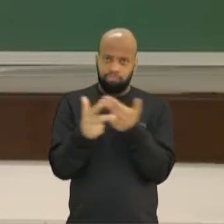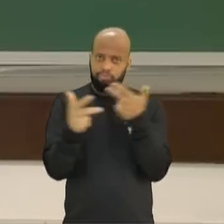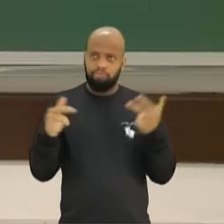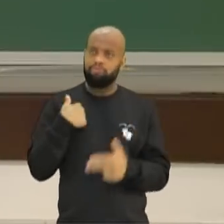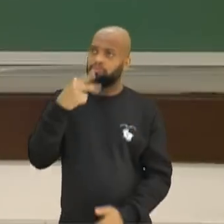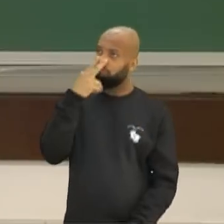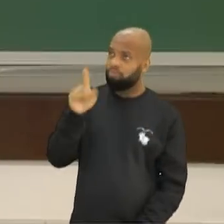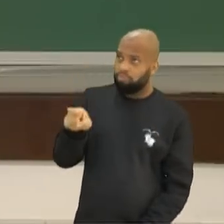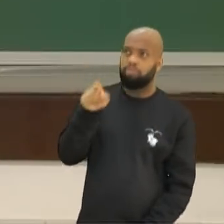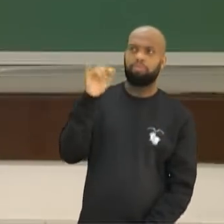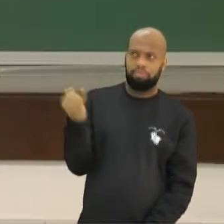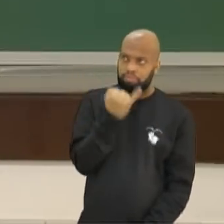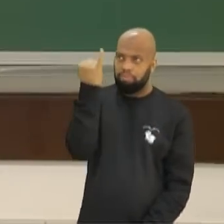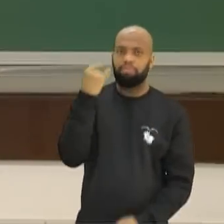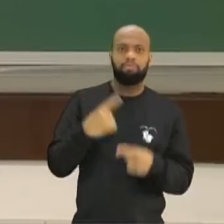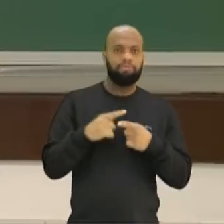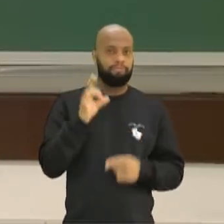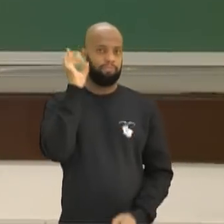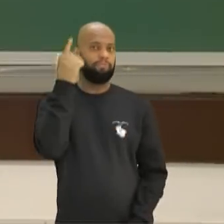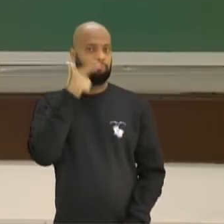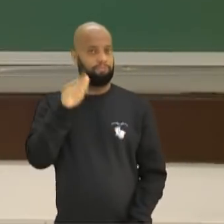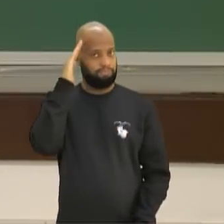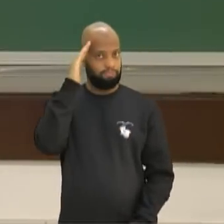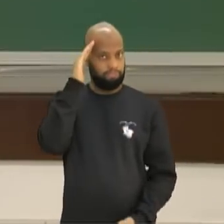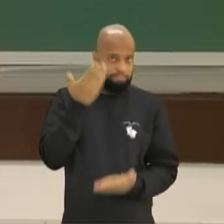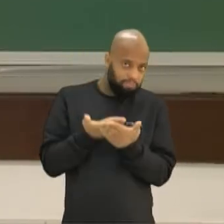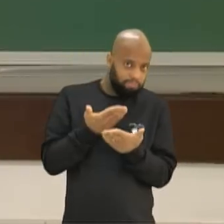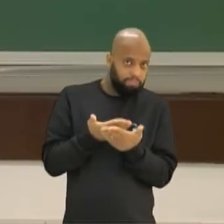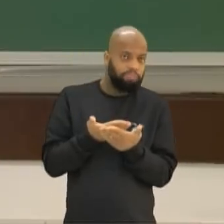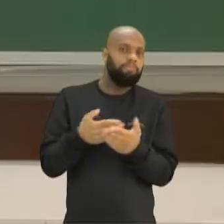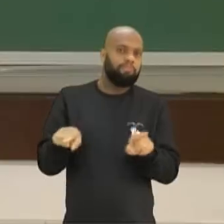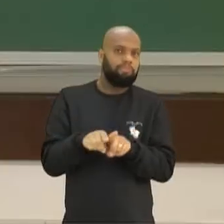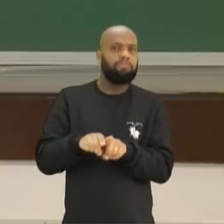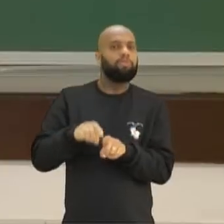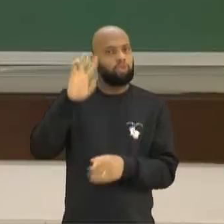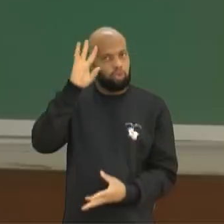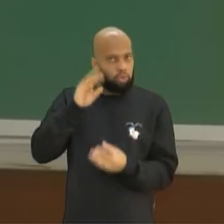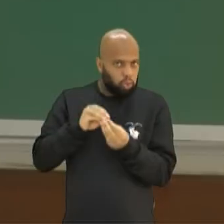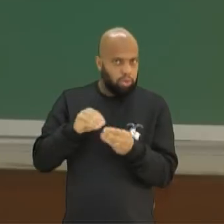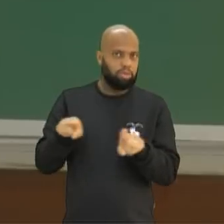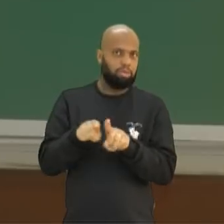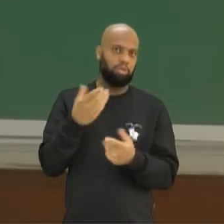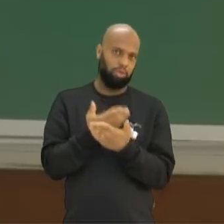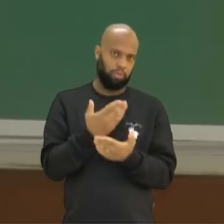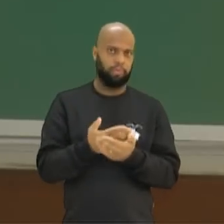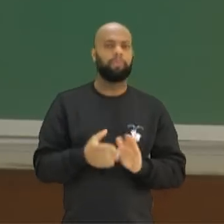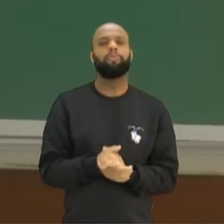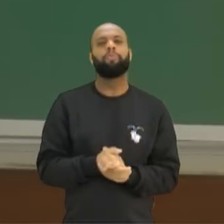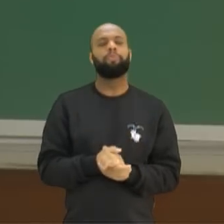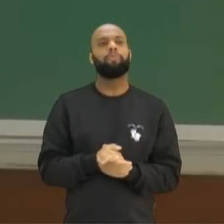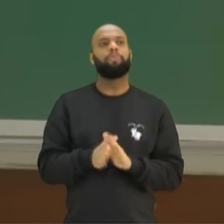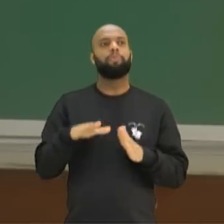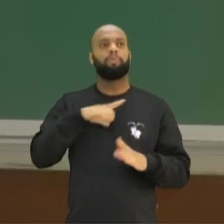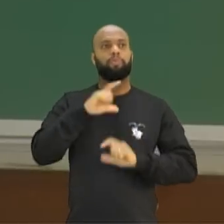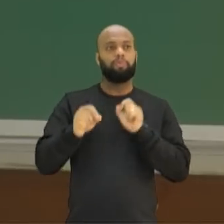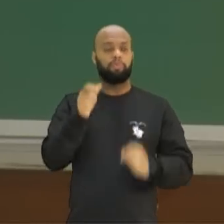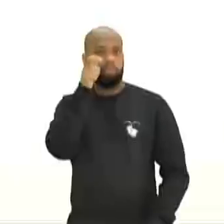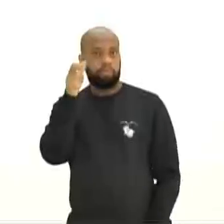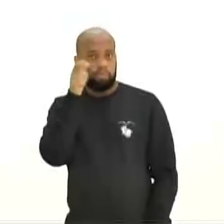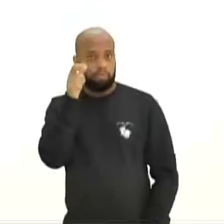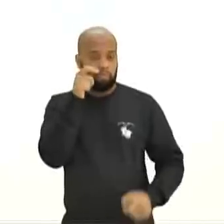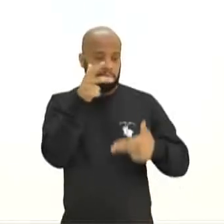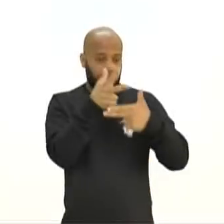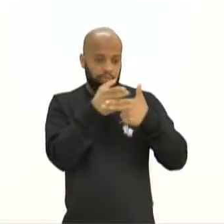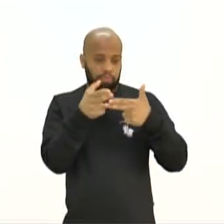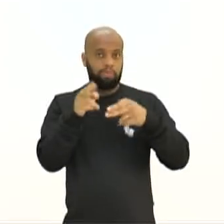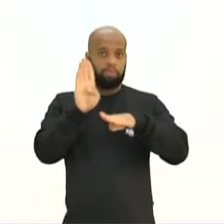de vocês estudarem. Mas para ajudá-los, coloquei aqui os tópicos. Nós tínhamos que assistir a séries e filmes é um